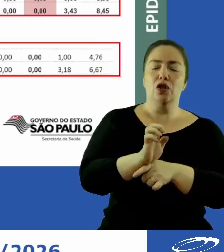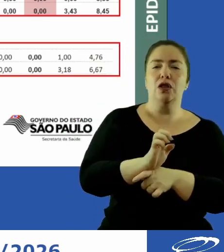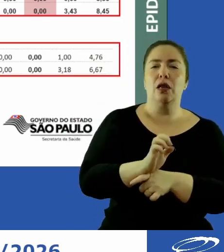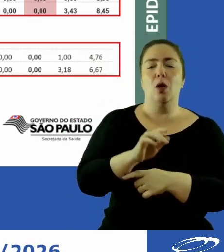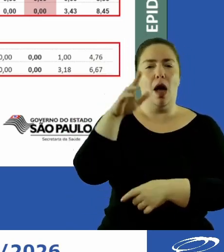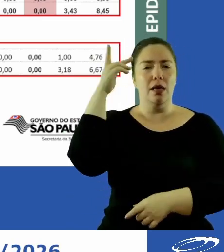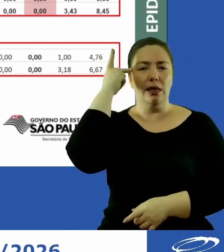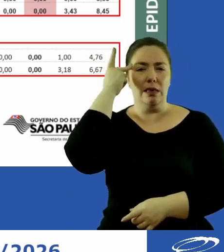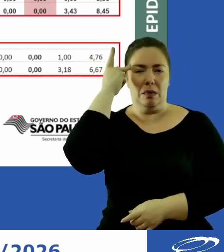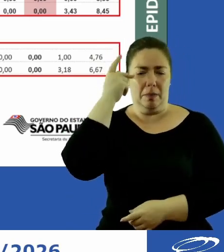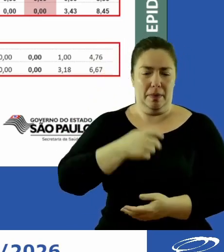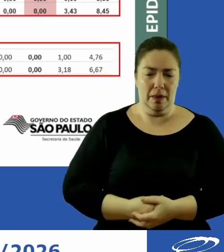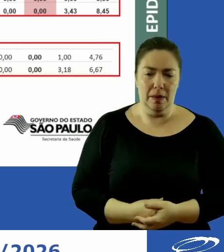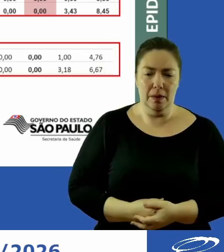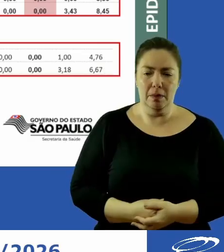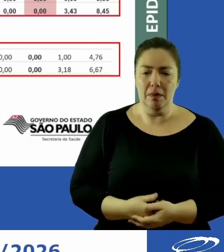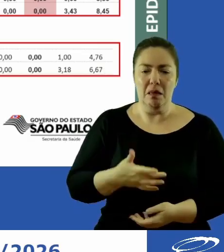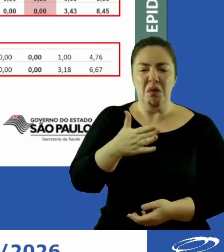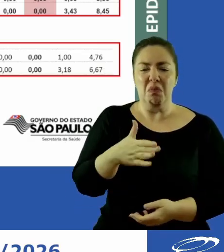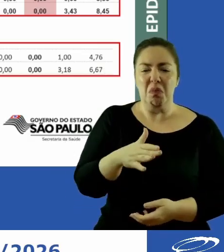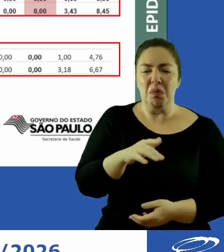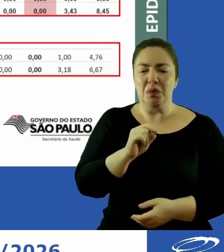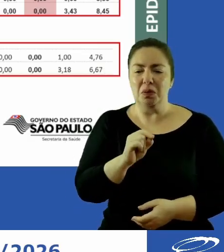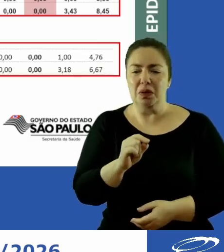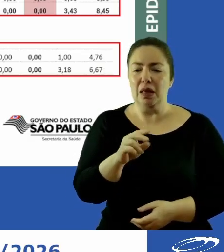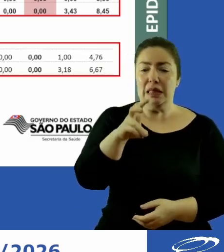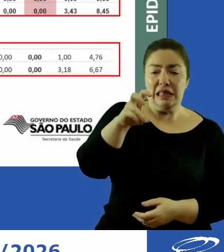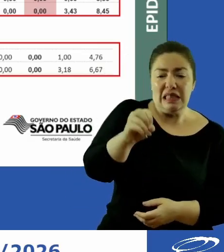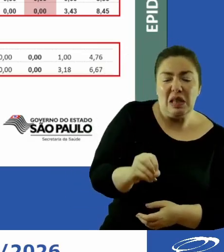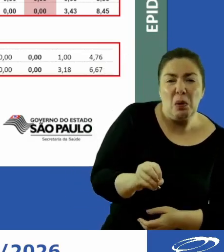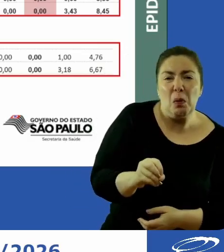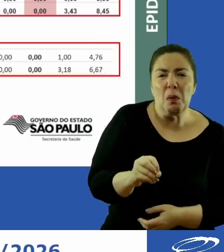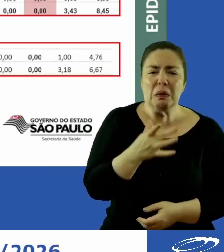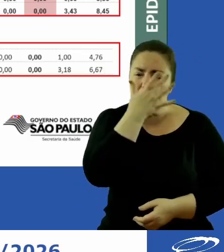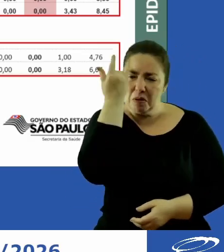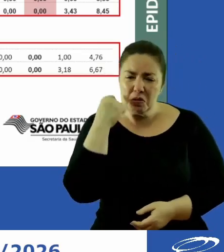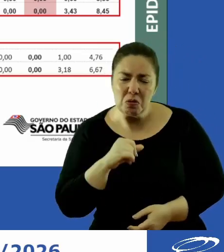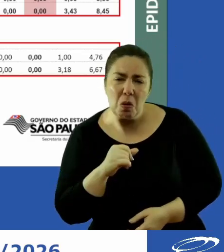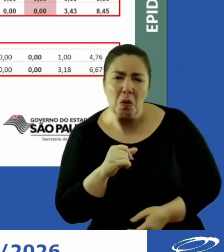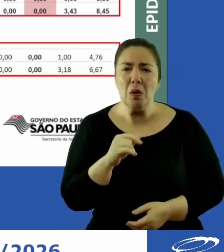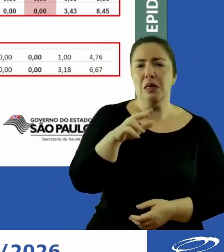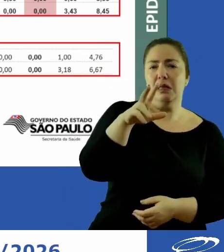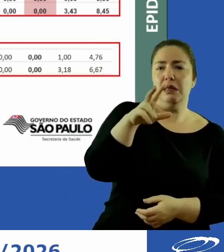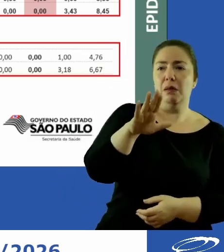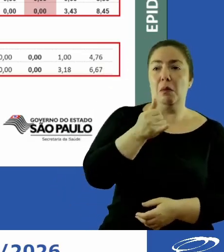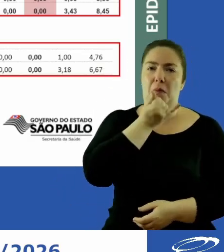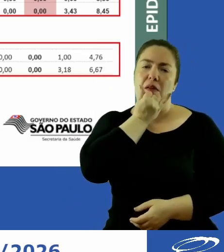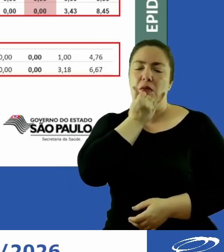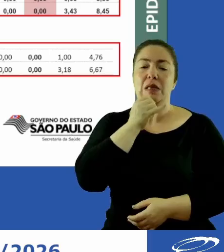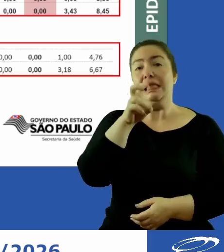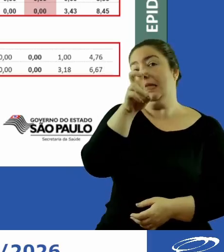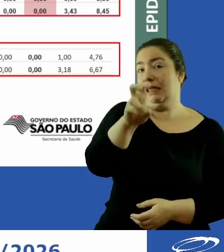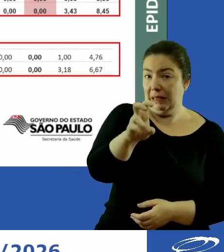no percentil 50 das próteses primárias de quadril e joelho gira em torno de 50%, perdão, de 5%,